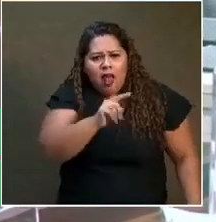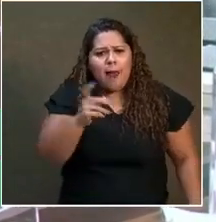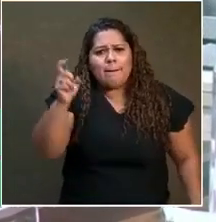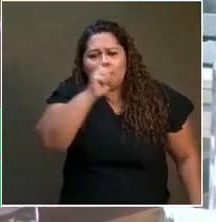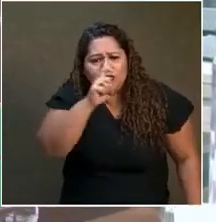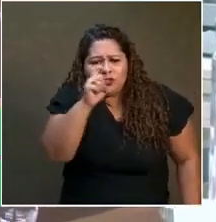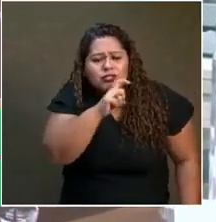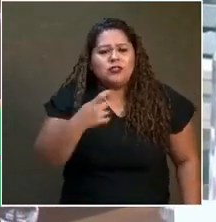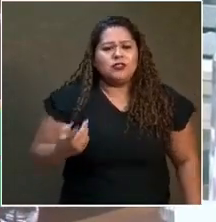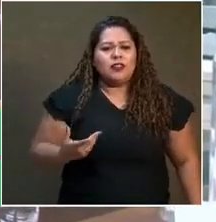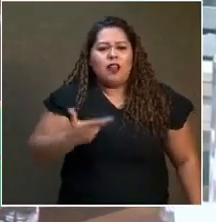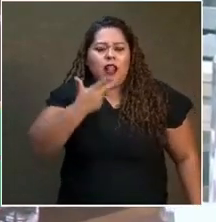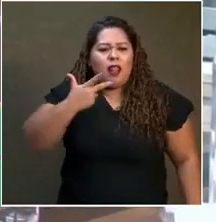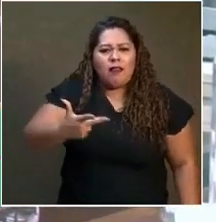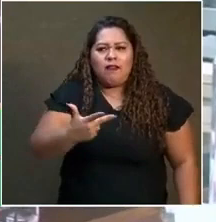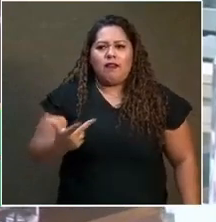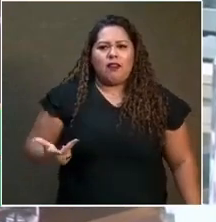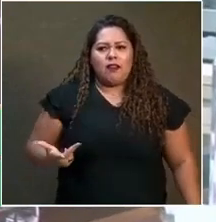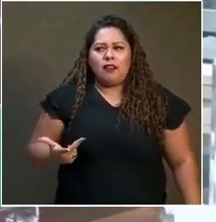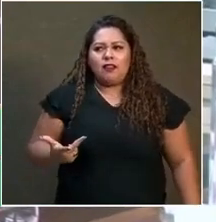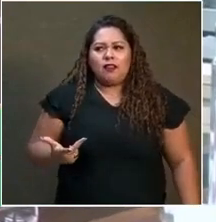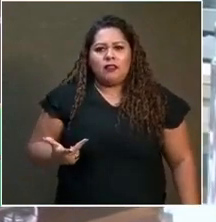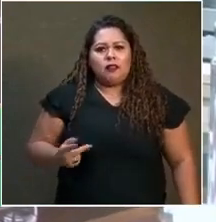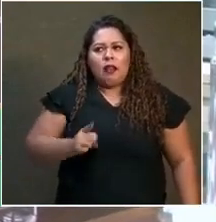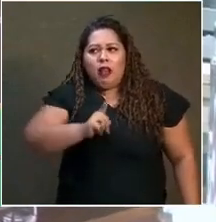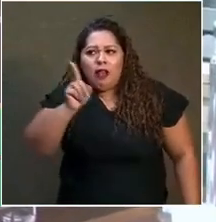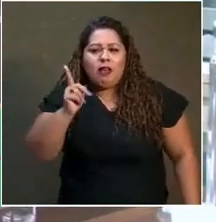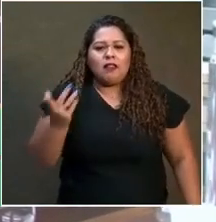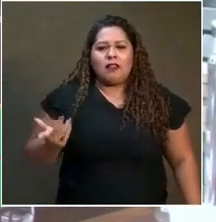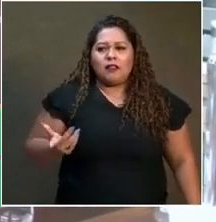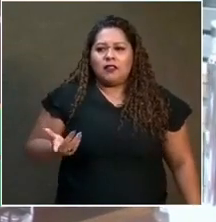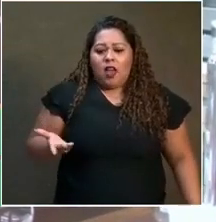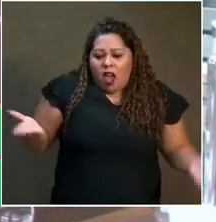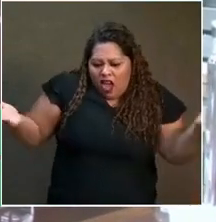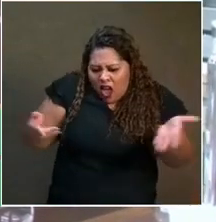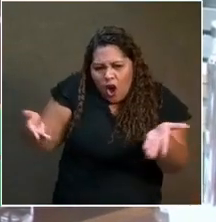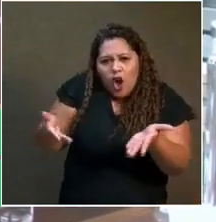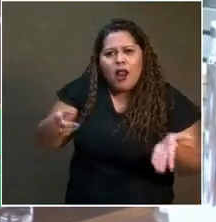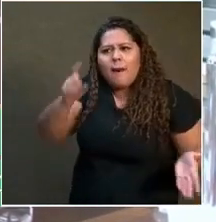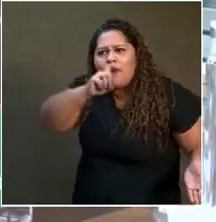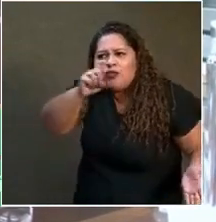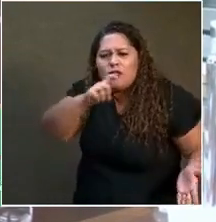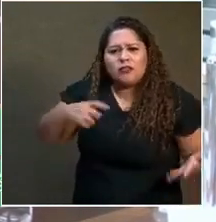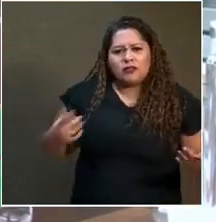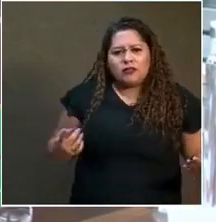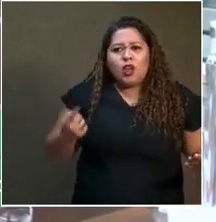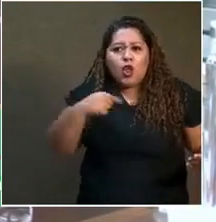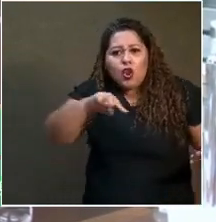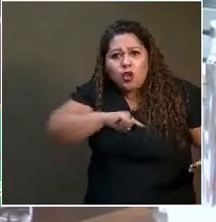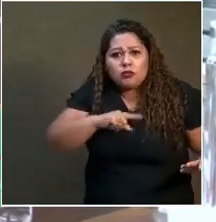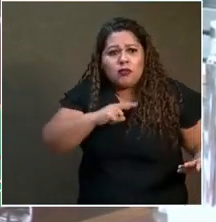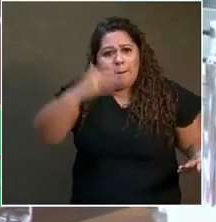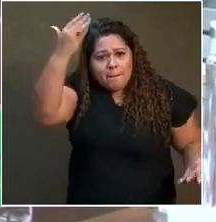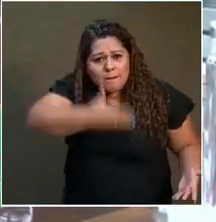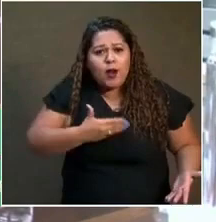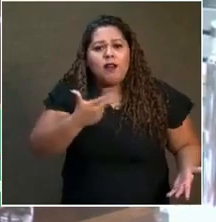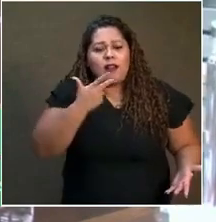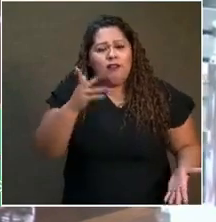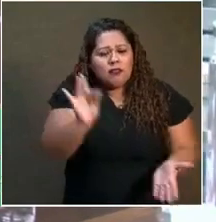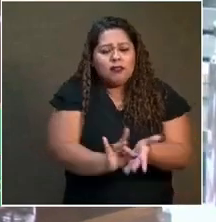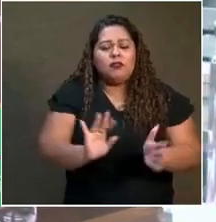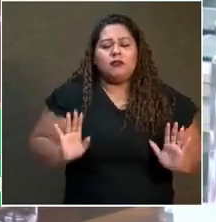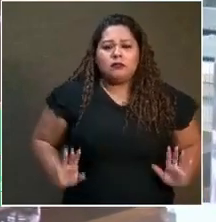aqui. Ela falou na frente do superior dela, lá do corregedor. E aqui ela mentiu. Nós temos prova que ela falou